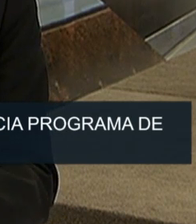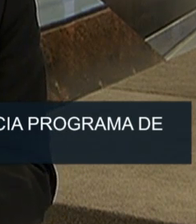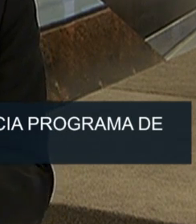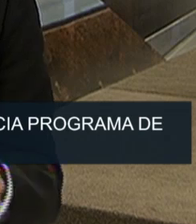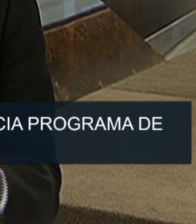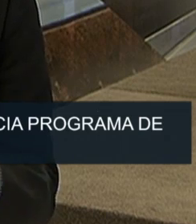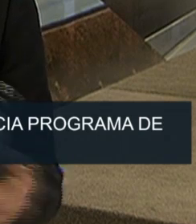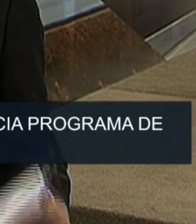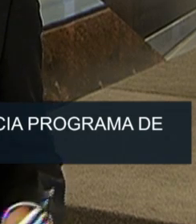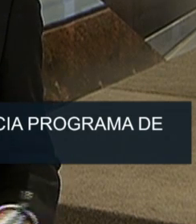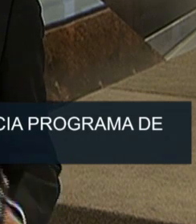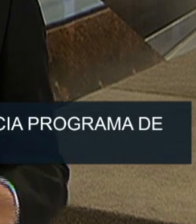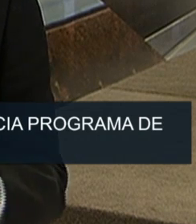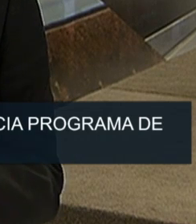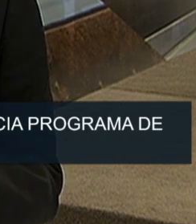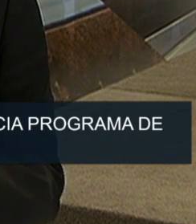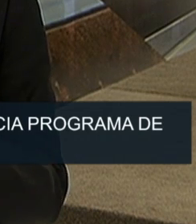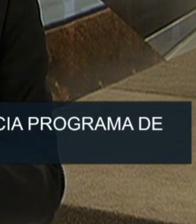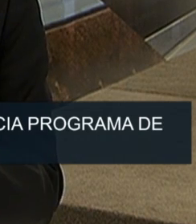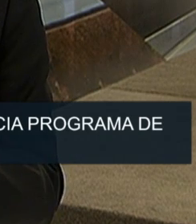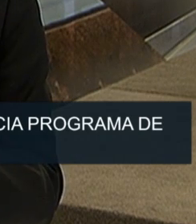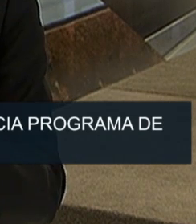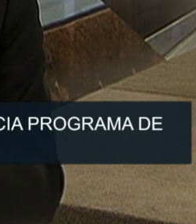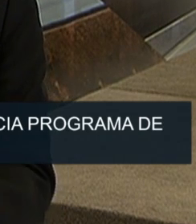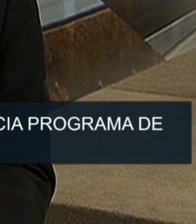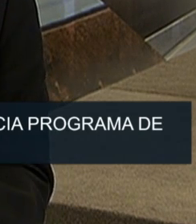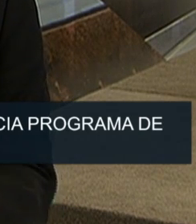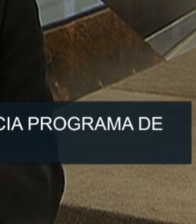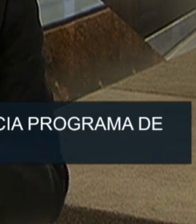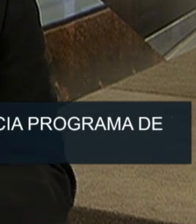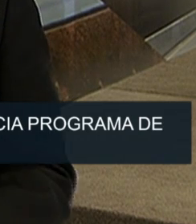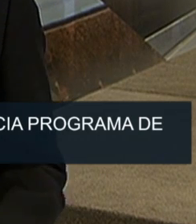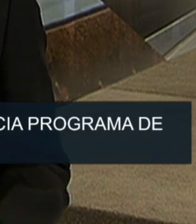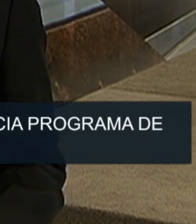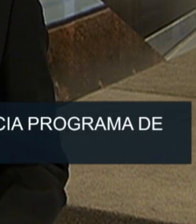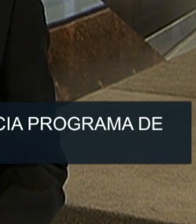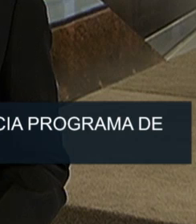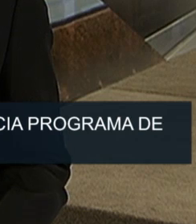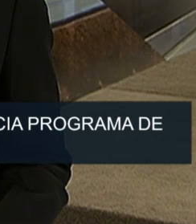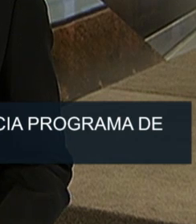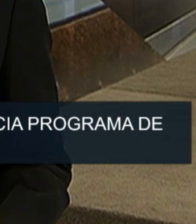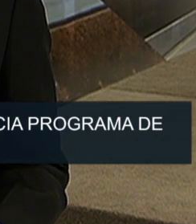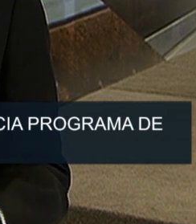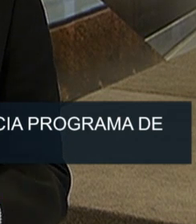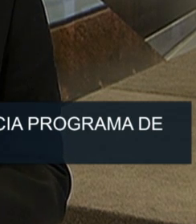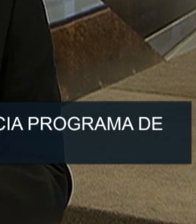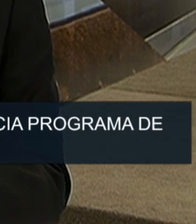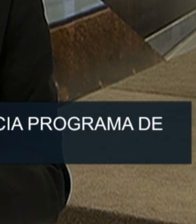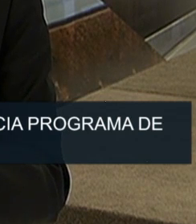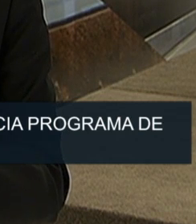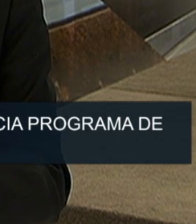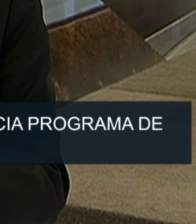econômico e garantir a população o acesso a um serviço de qualidade ainda na cerimônia a presidenta Dilma Rousseff